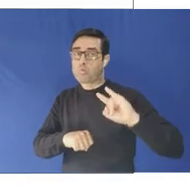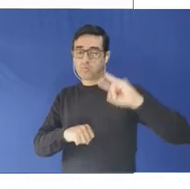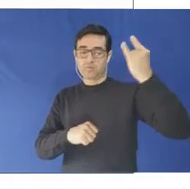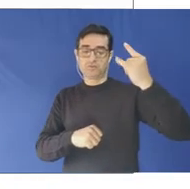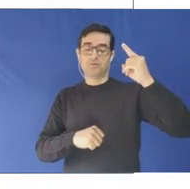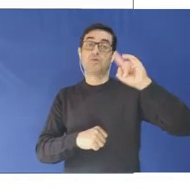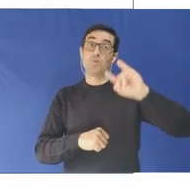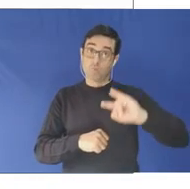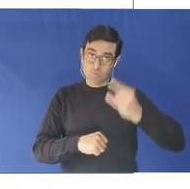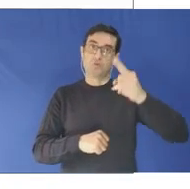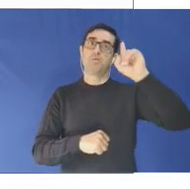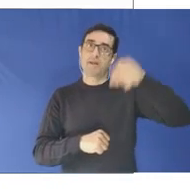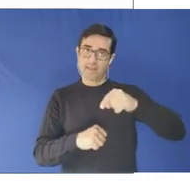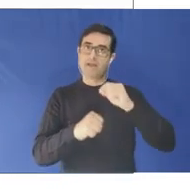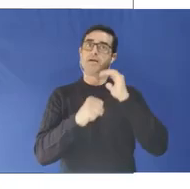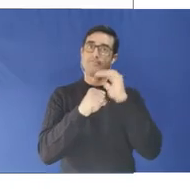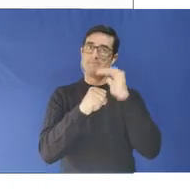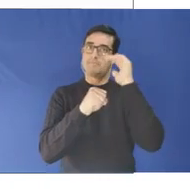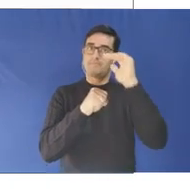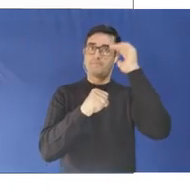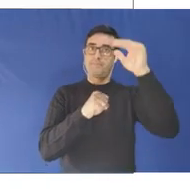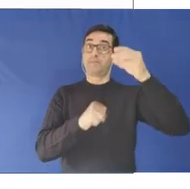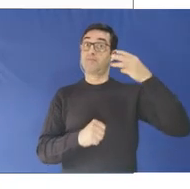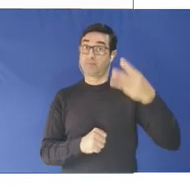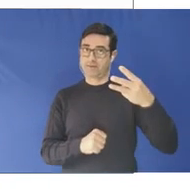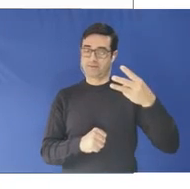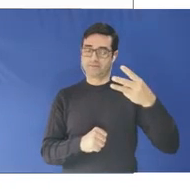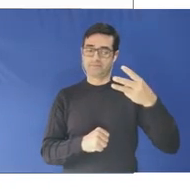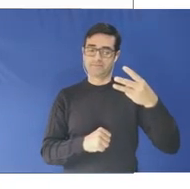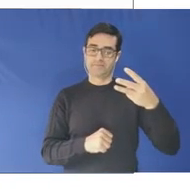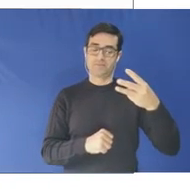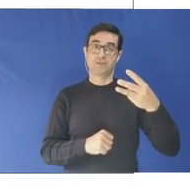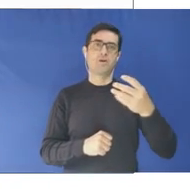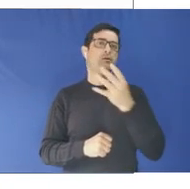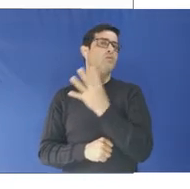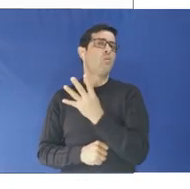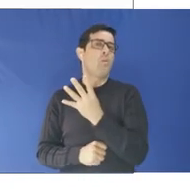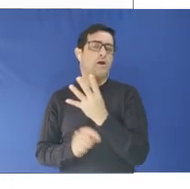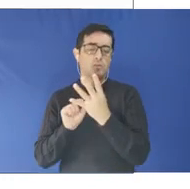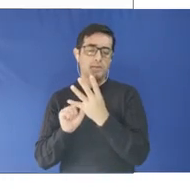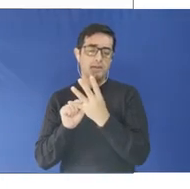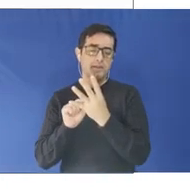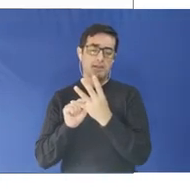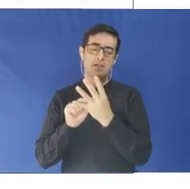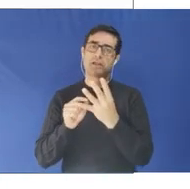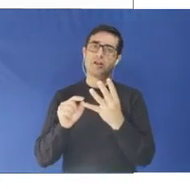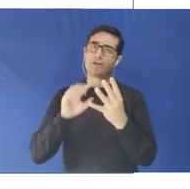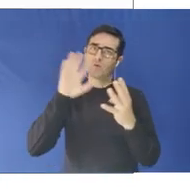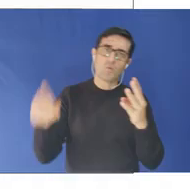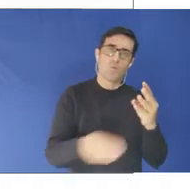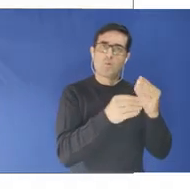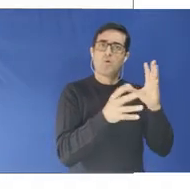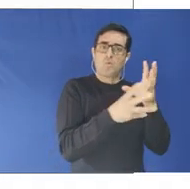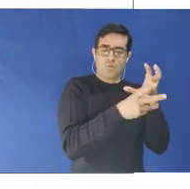distribuído por último. E o por último está no nível 3. Tá? Então, este aqui não entra